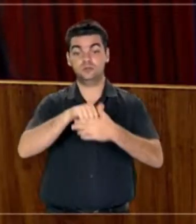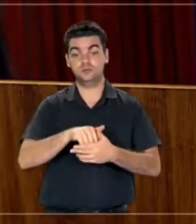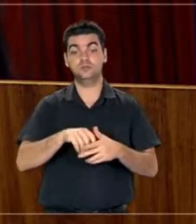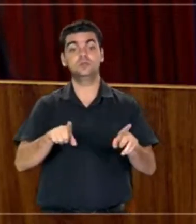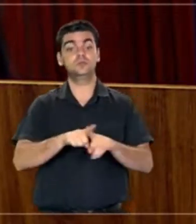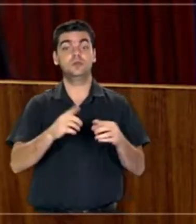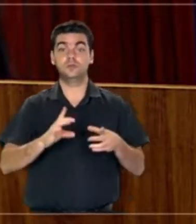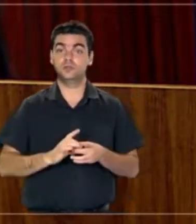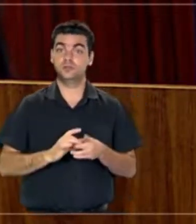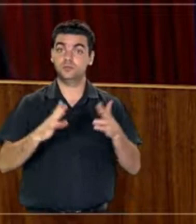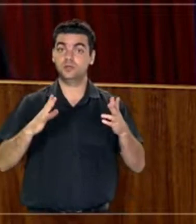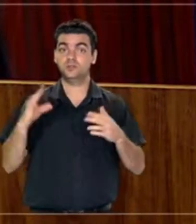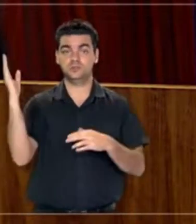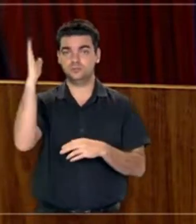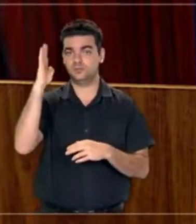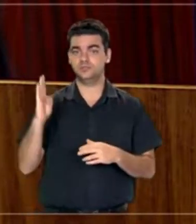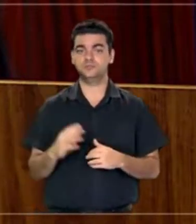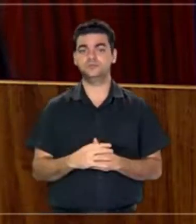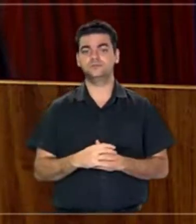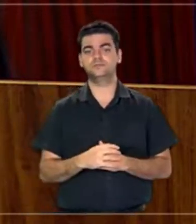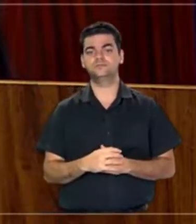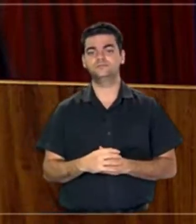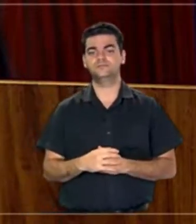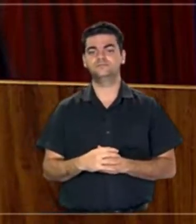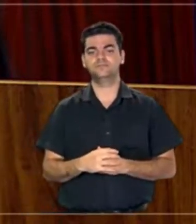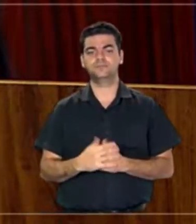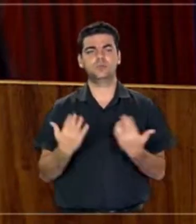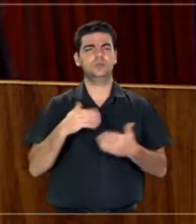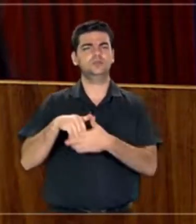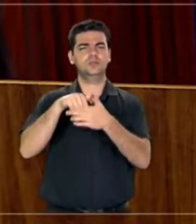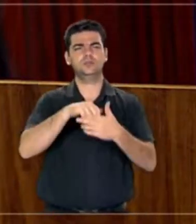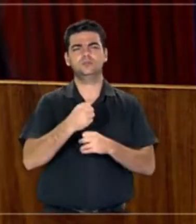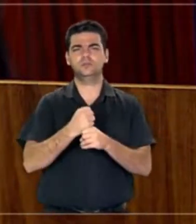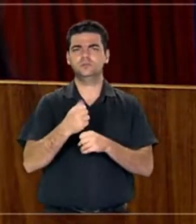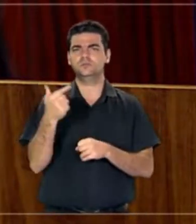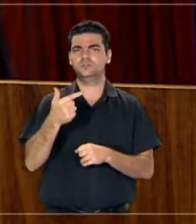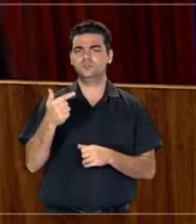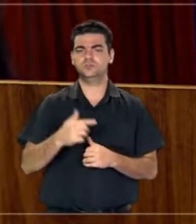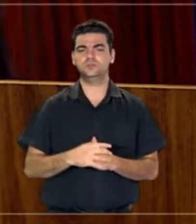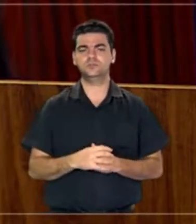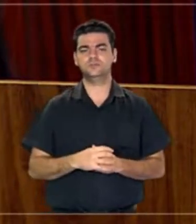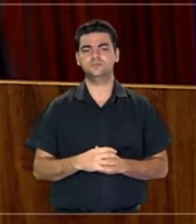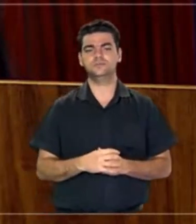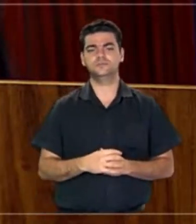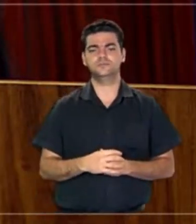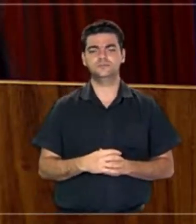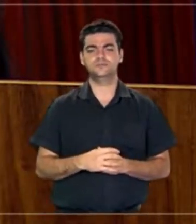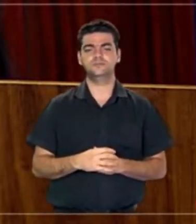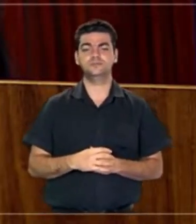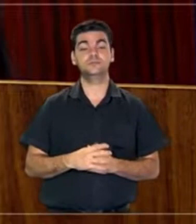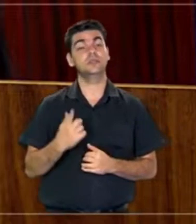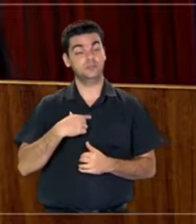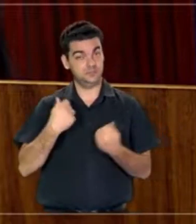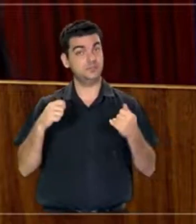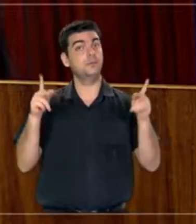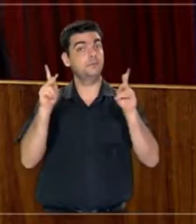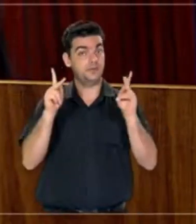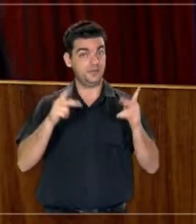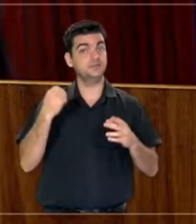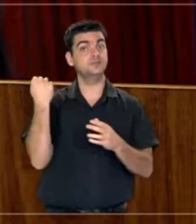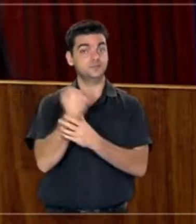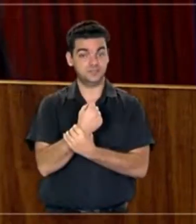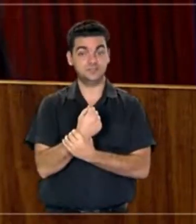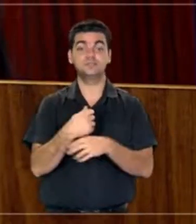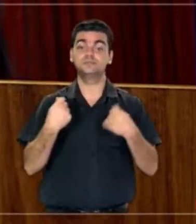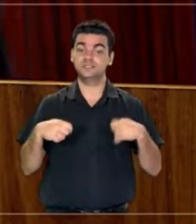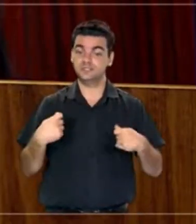da democracia no Brasil para as eleições de 2022, com paz e segurança nas eleições,